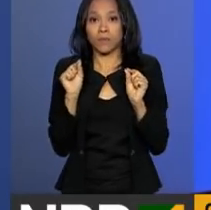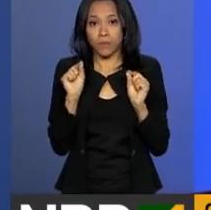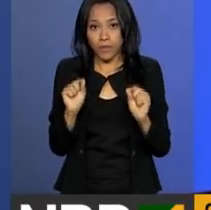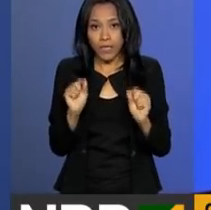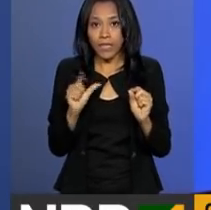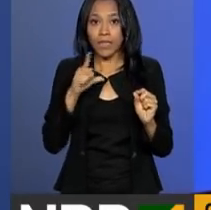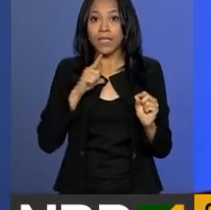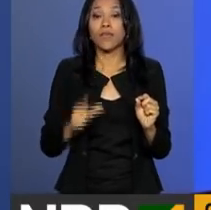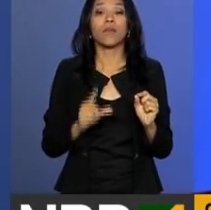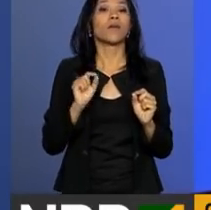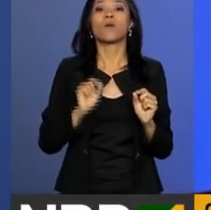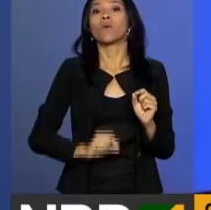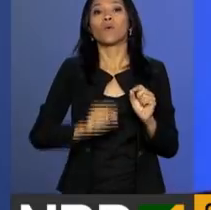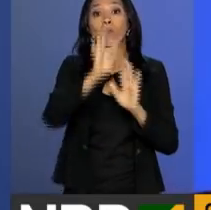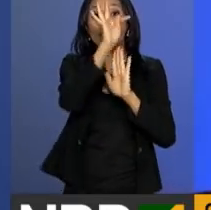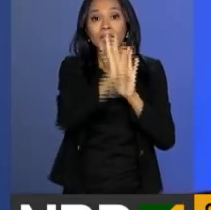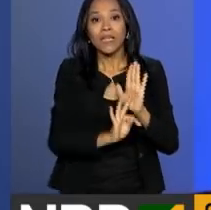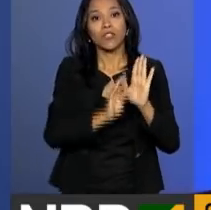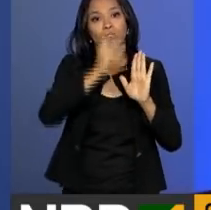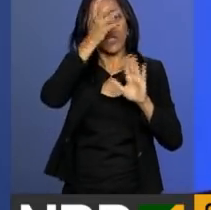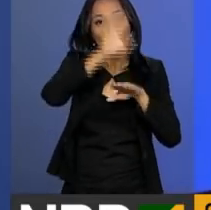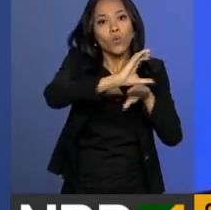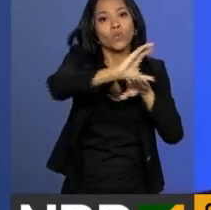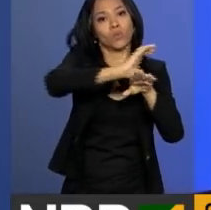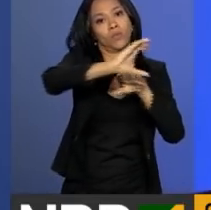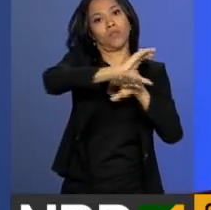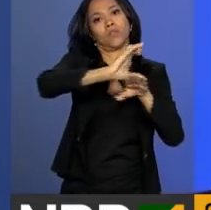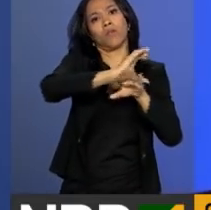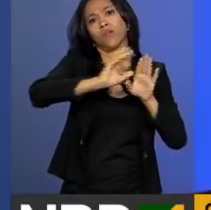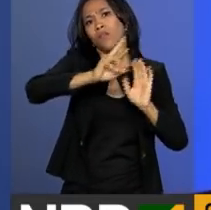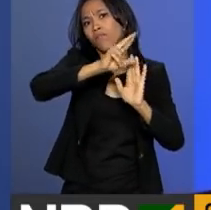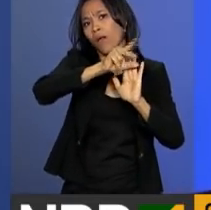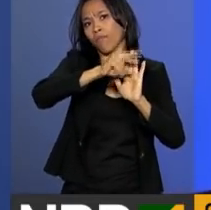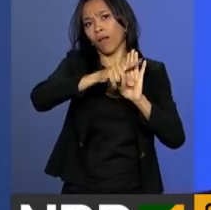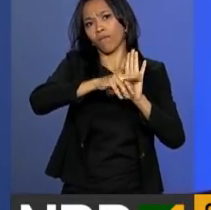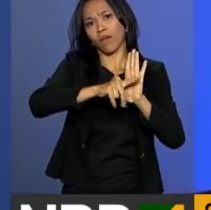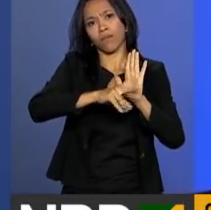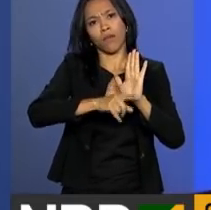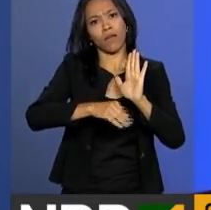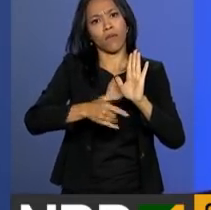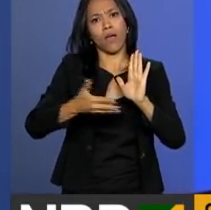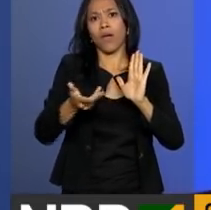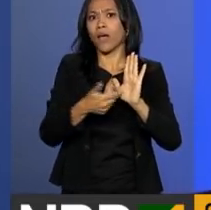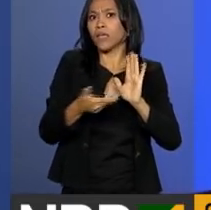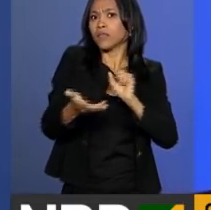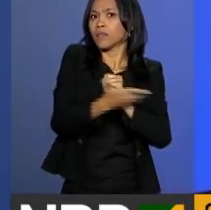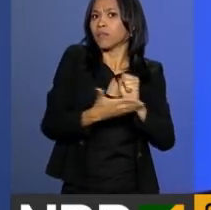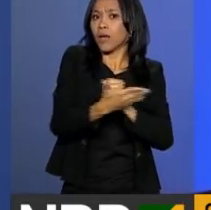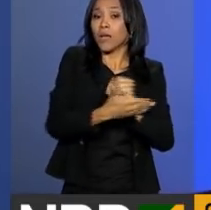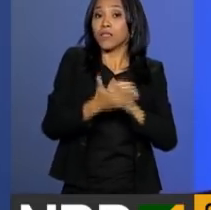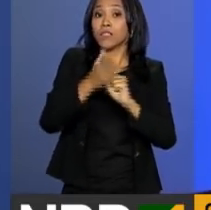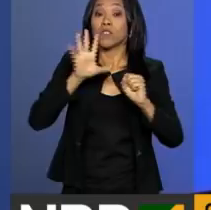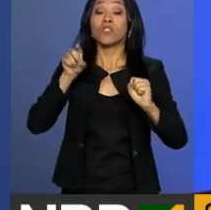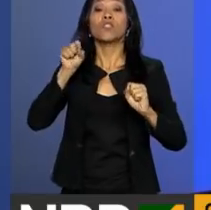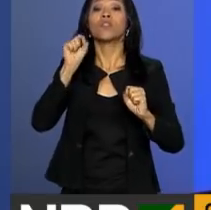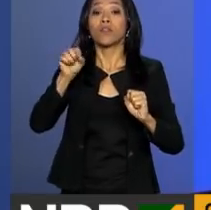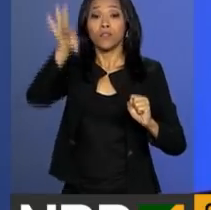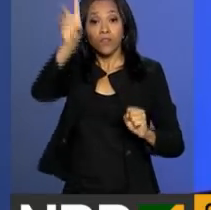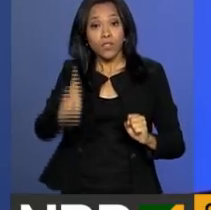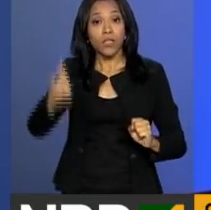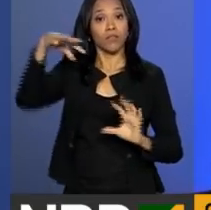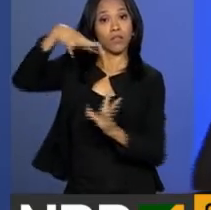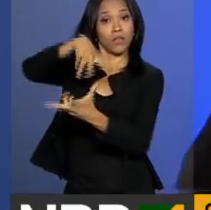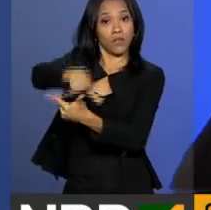texto da constituição que tem vários princípios de direito internacional não é eu dou um exemplo aqui